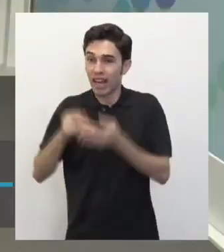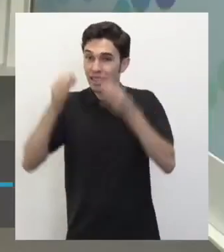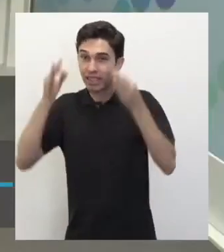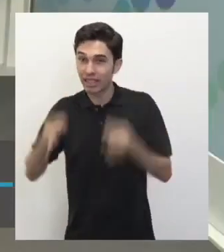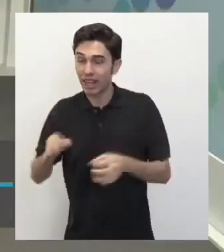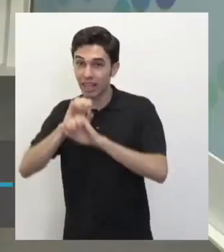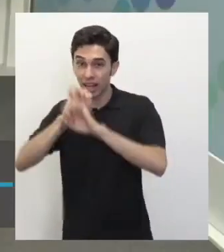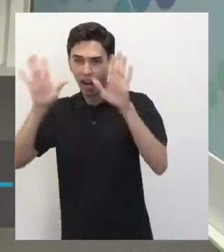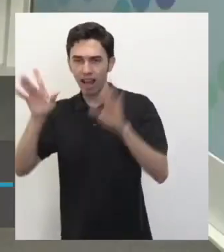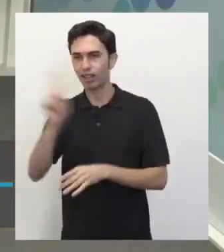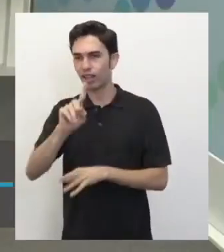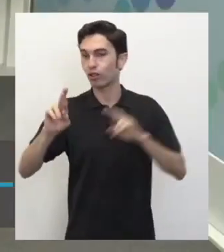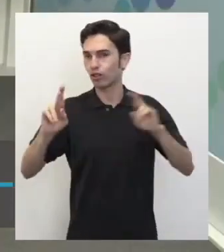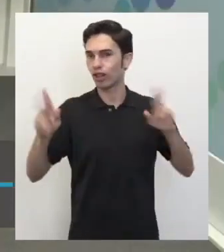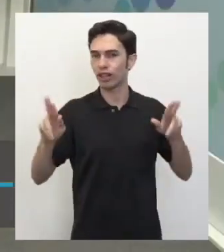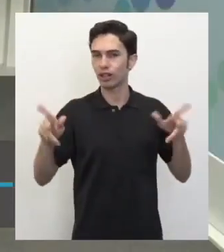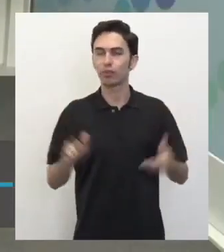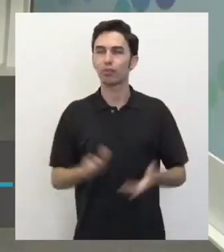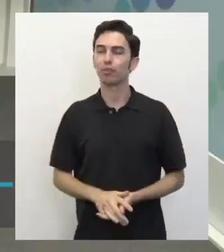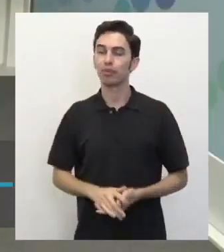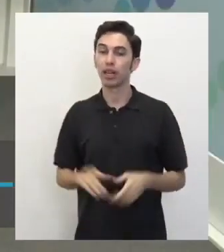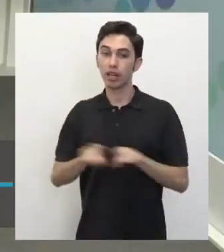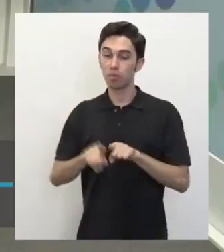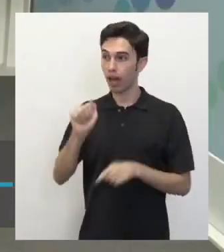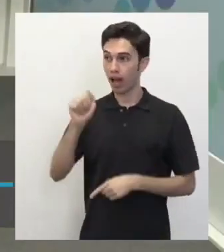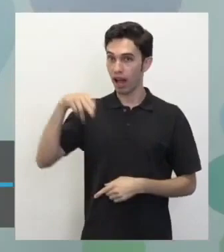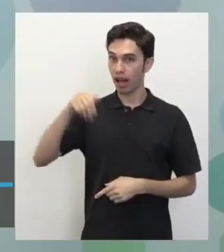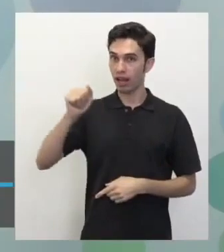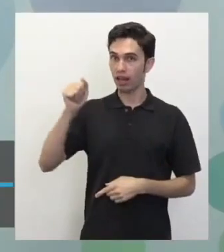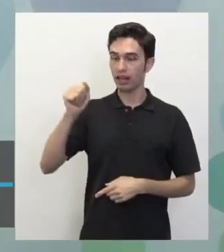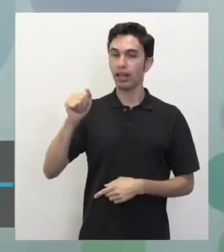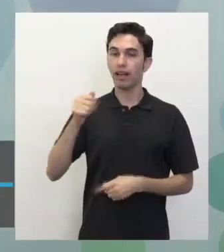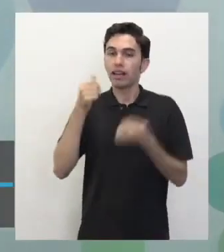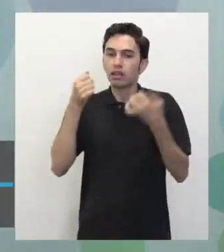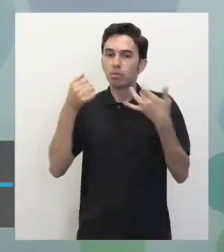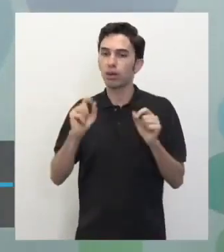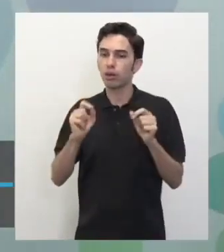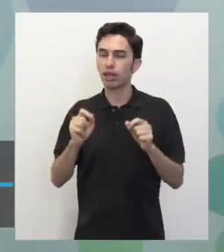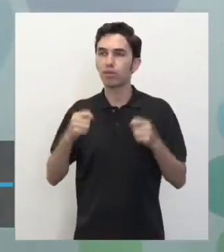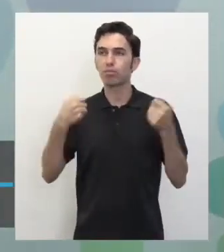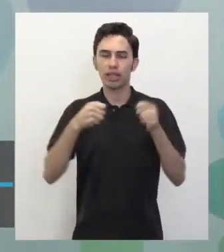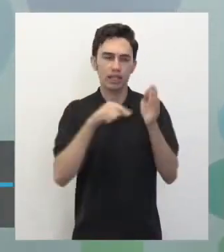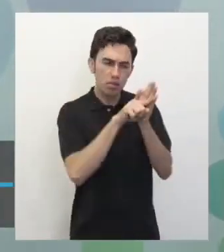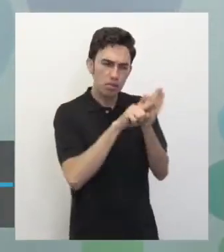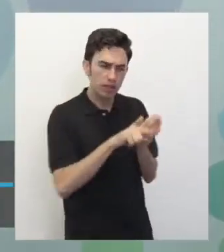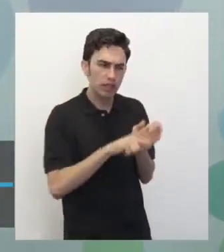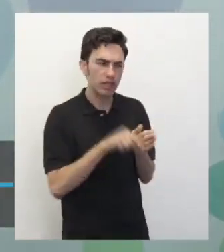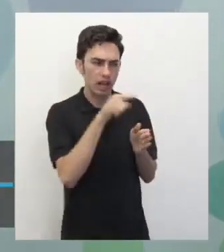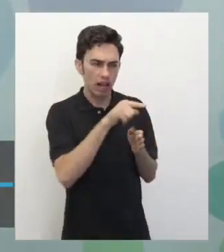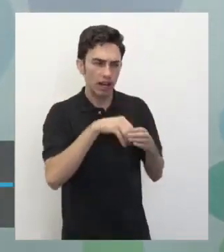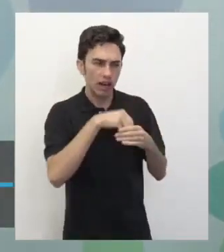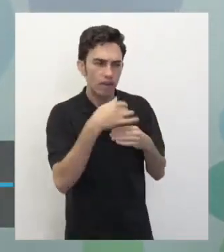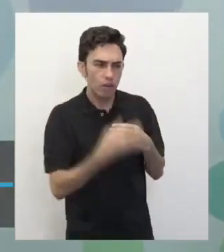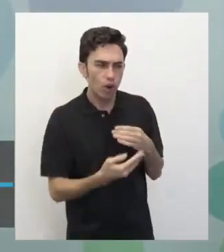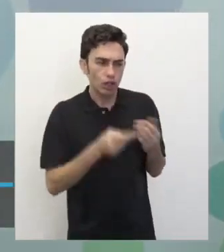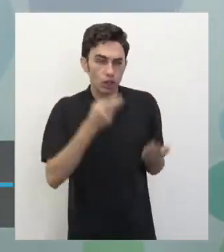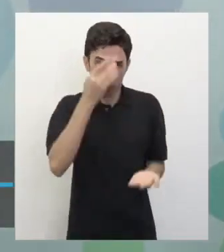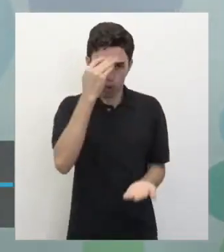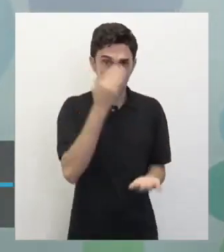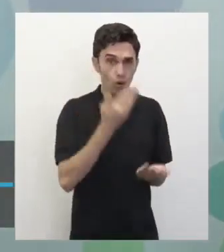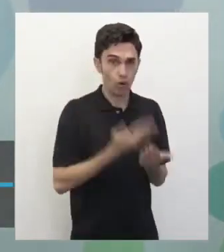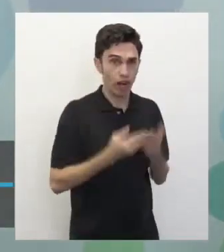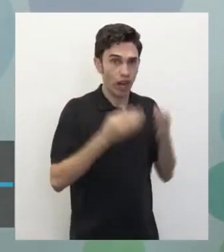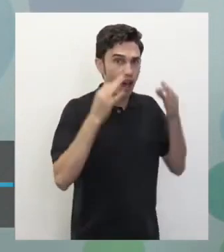Professora? A Ana Beatriz, ela fala assim, né, que você deve pesquisar em uma fonte confiável e confirmar o que está sendo passado. Acho que essa questão da confirmação é